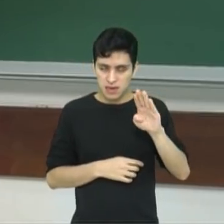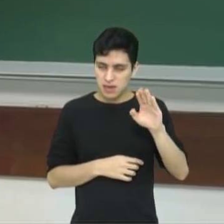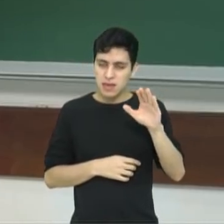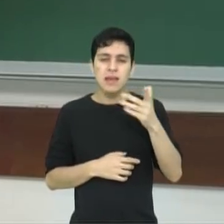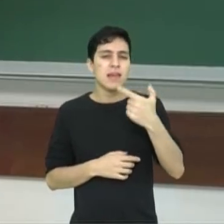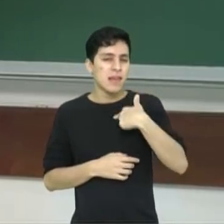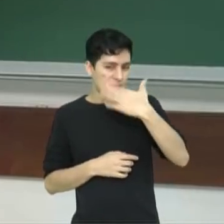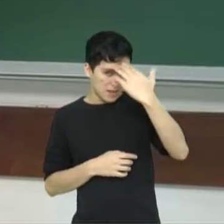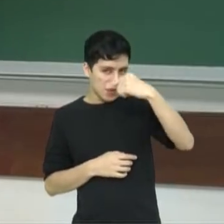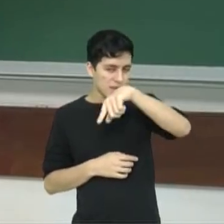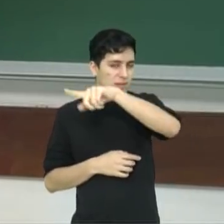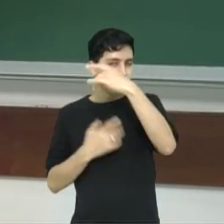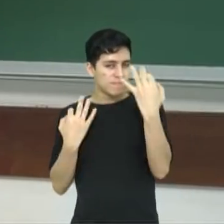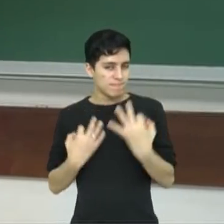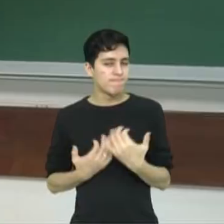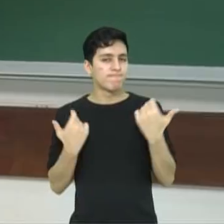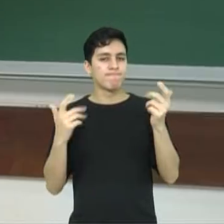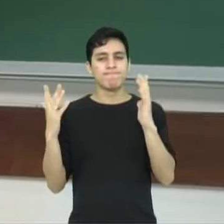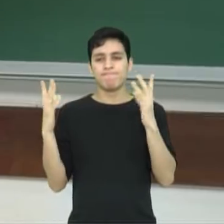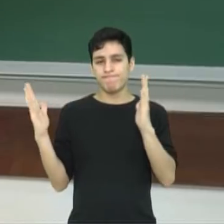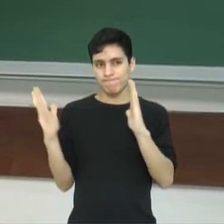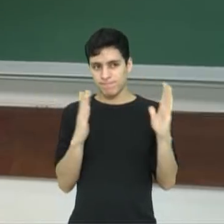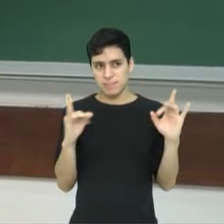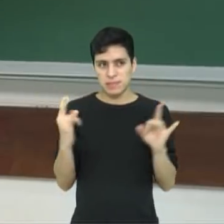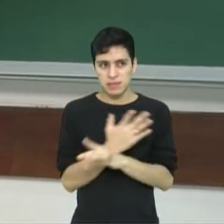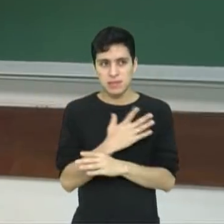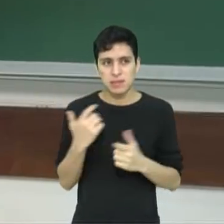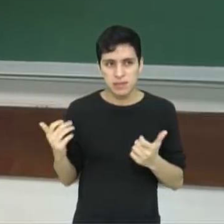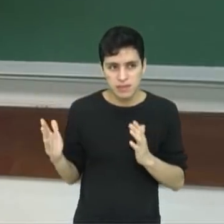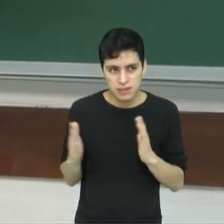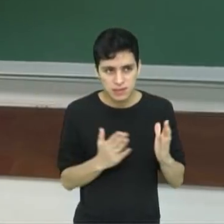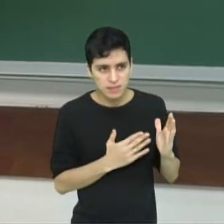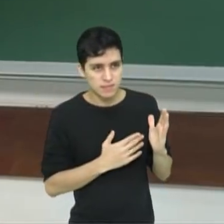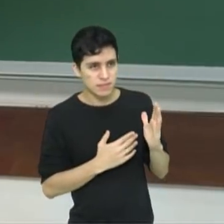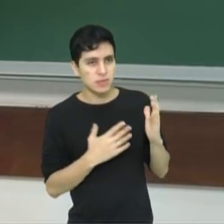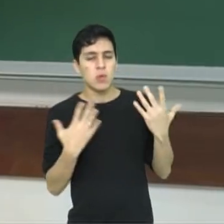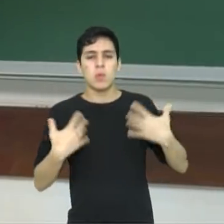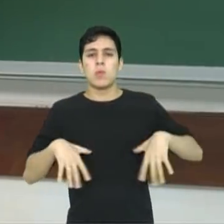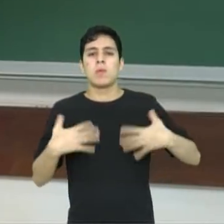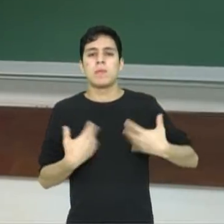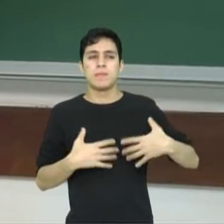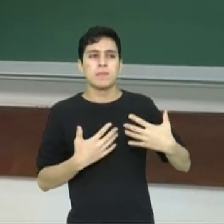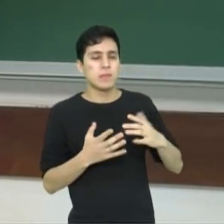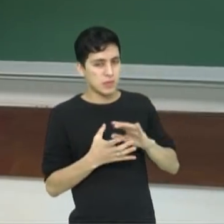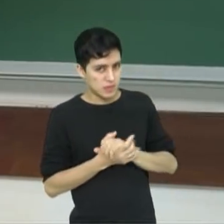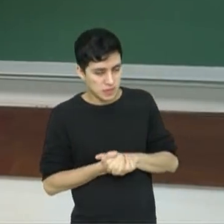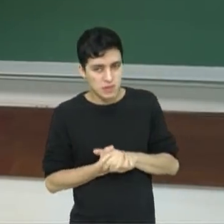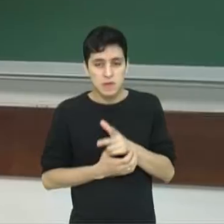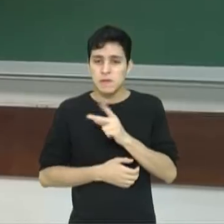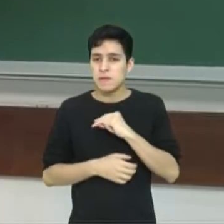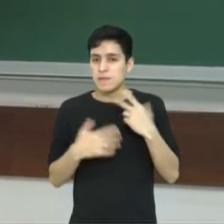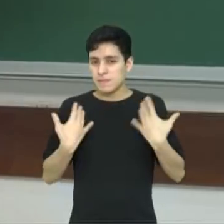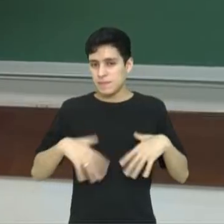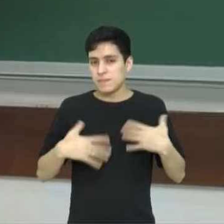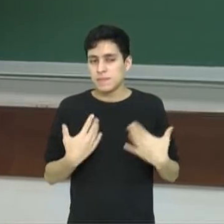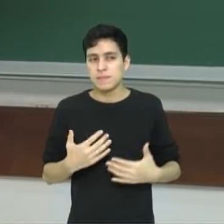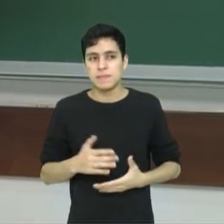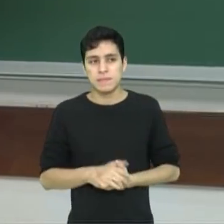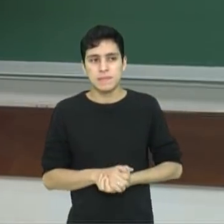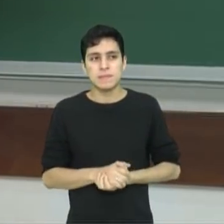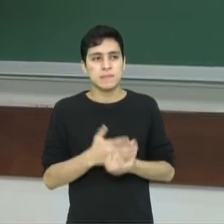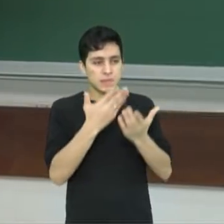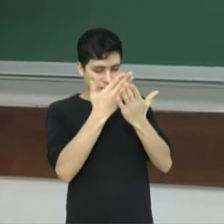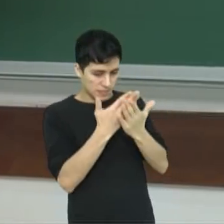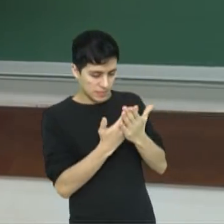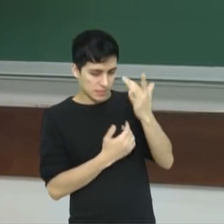das redes sociais, inclusive, como se o mundo árabe estivesse relacionado. É outra coisa, tenham muito cuidado, galera, no sexto